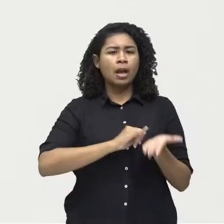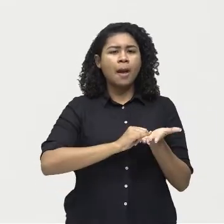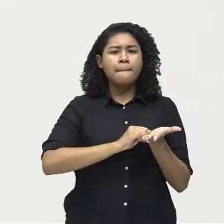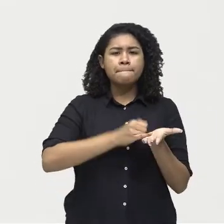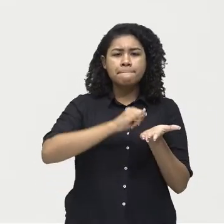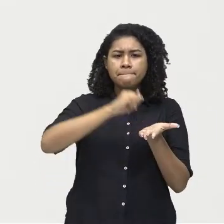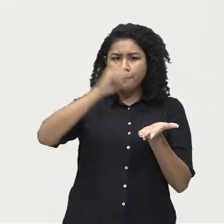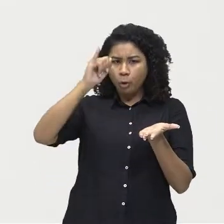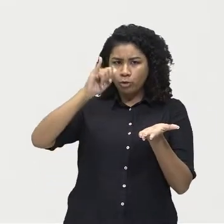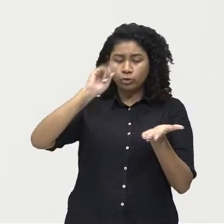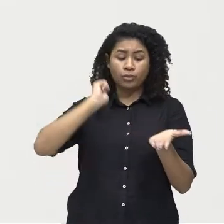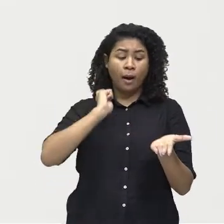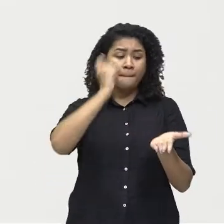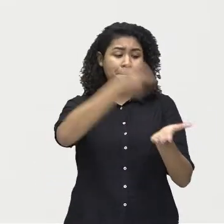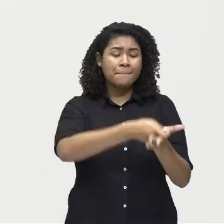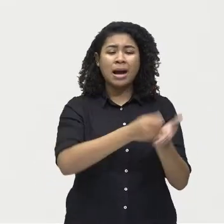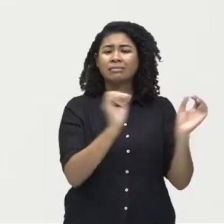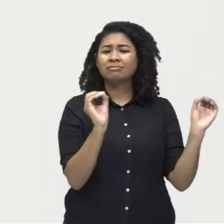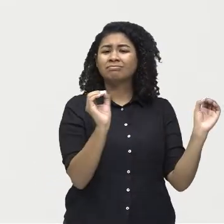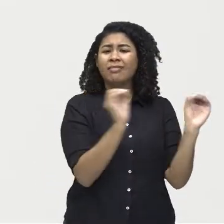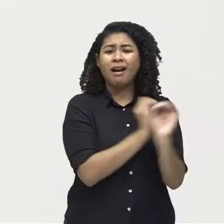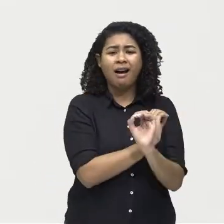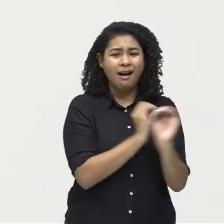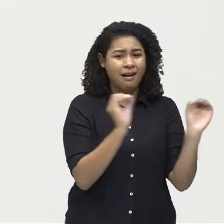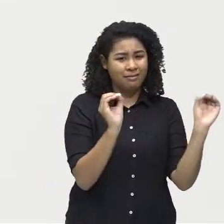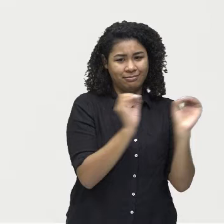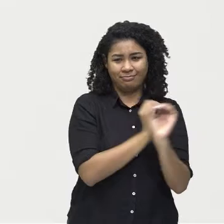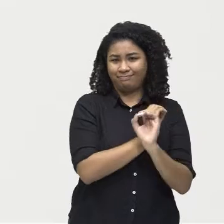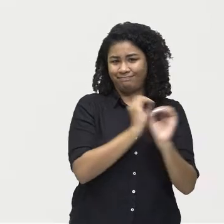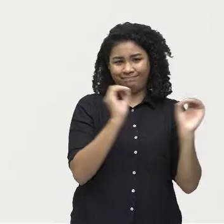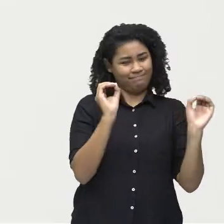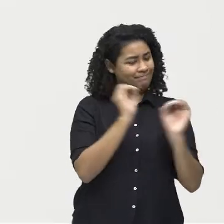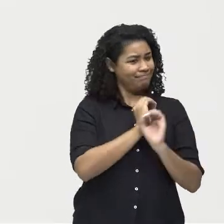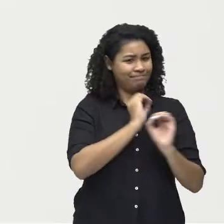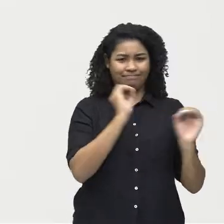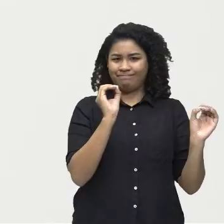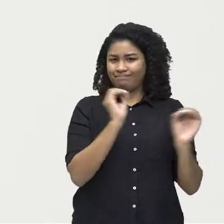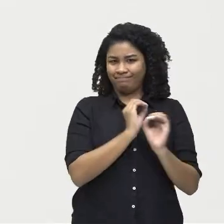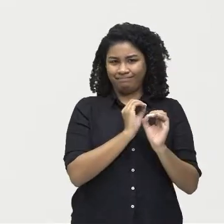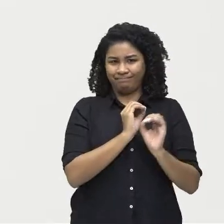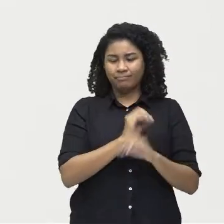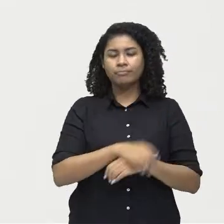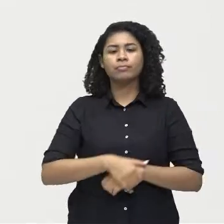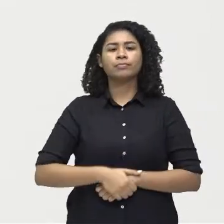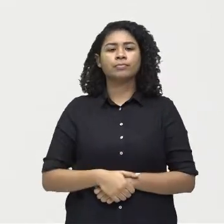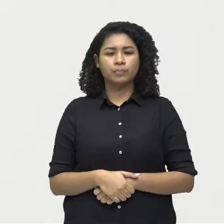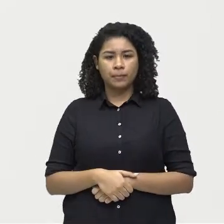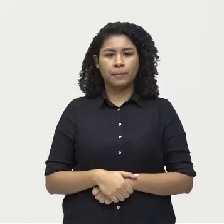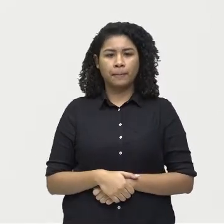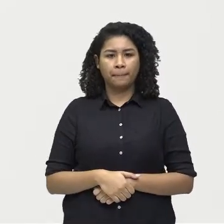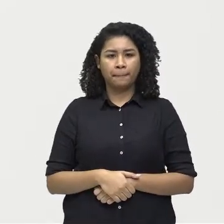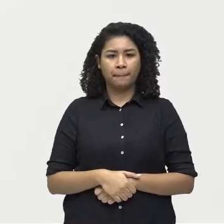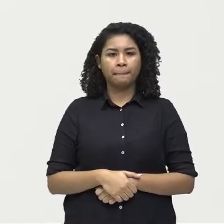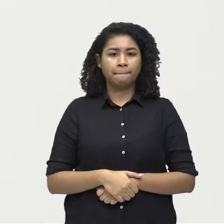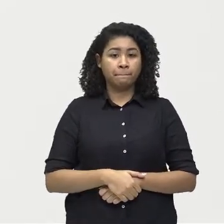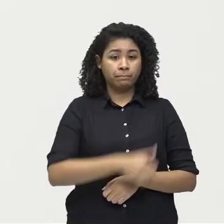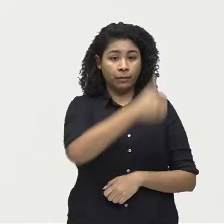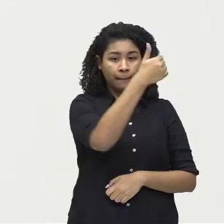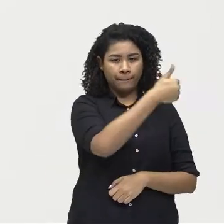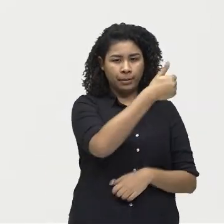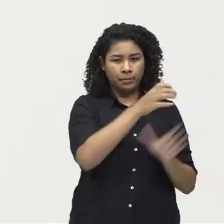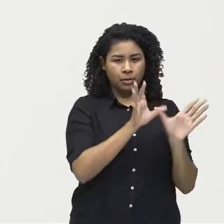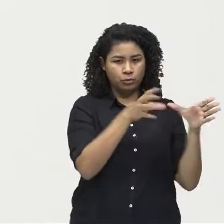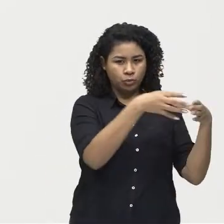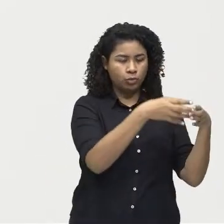que é isso, professor? Isenção fiscal quer dizer que não pagavam imposto. O primeiro estado vivia